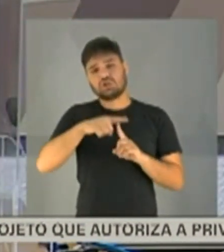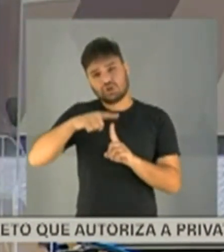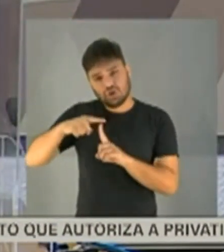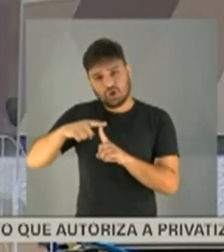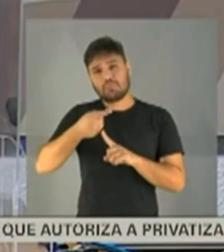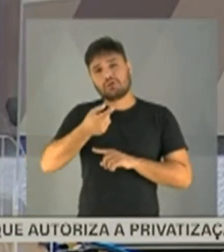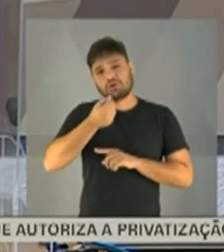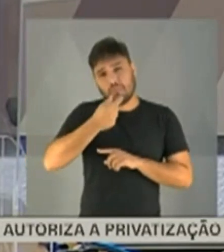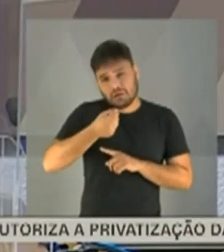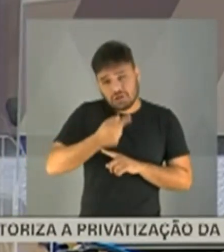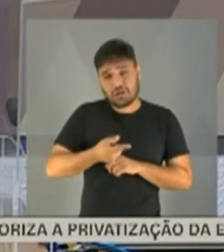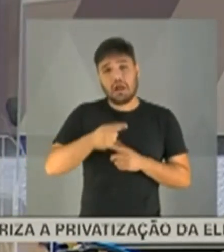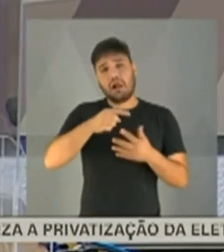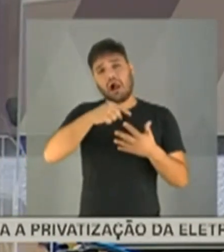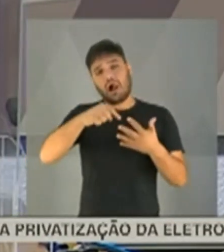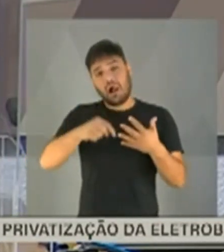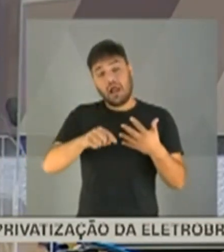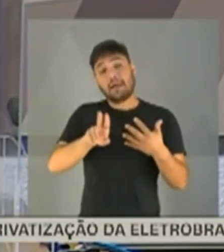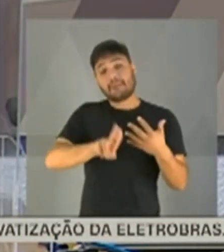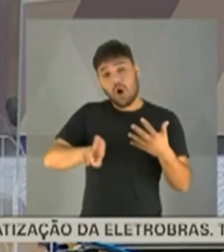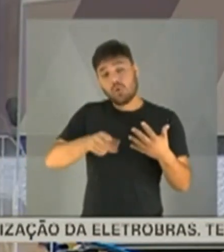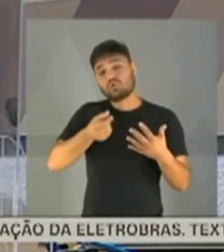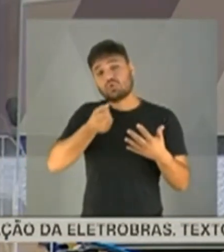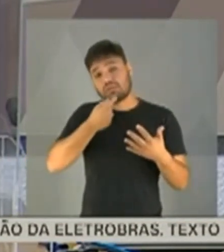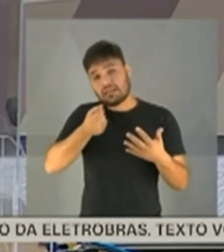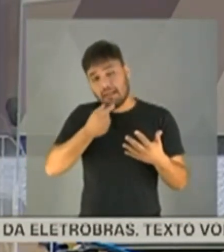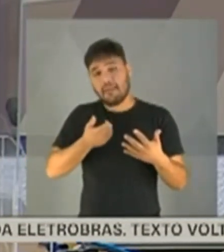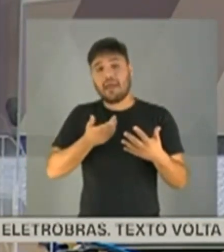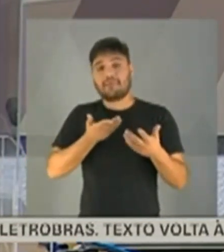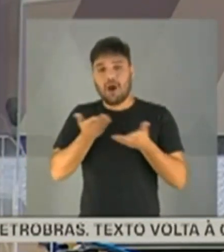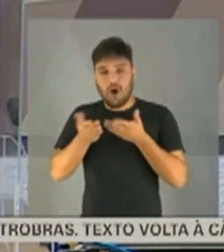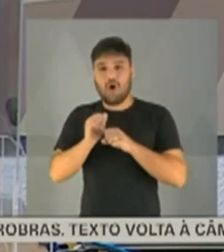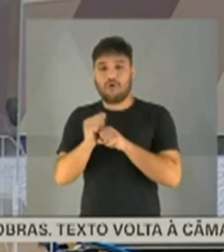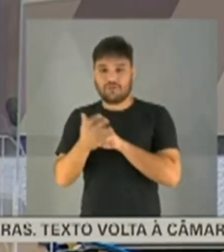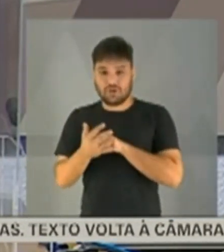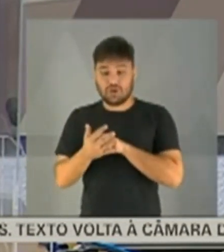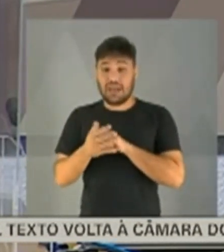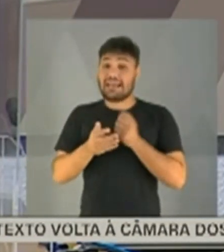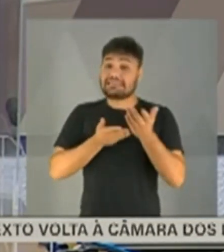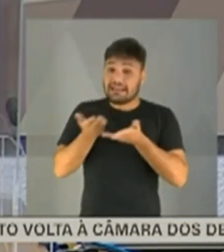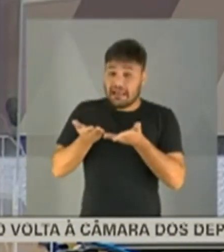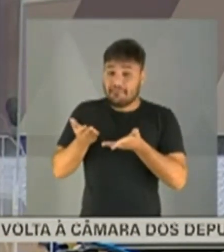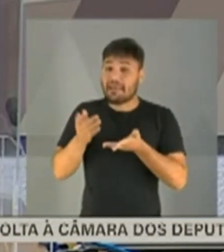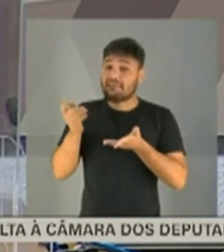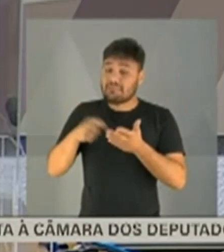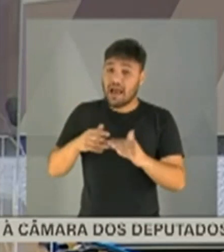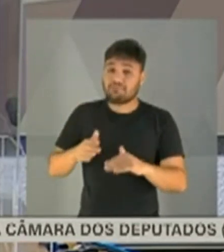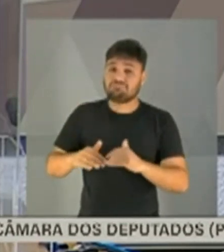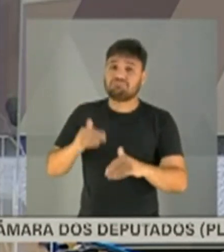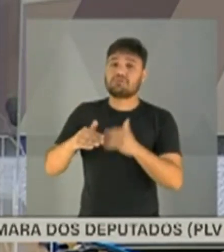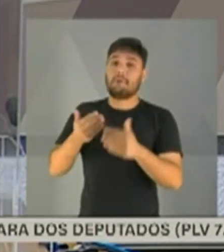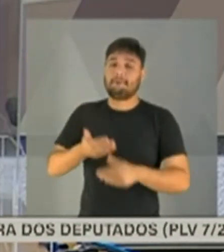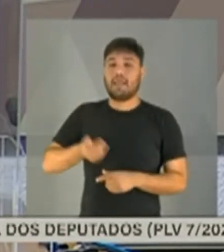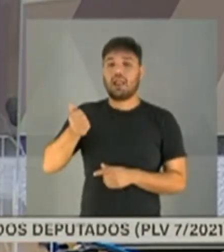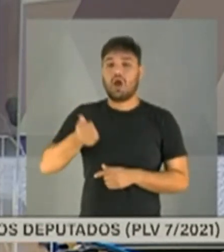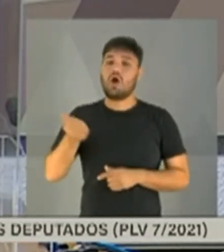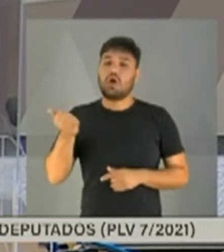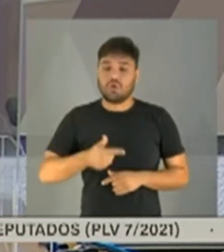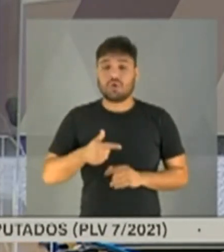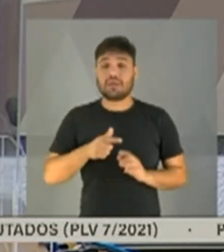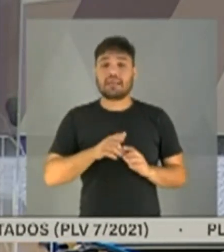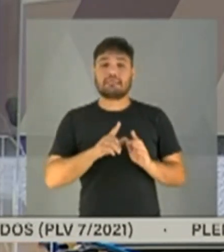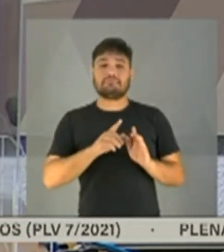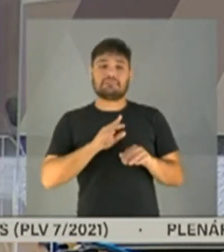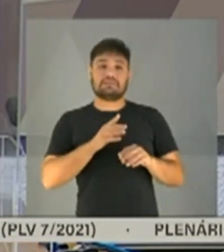já pesquisadas para tratamento de Covid. E se submete a um tratamento, costuma ter uma evolução melhor do que aqueles que procuram tardiamente